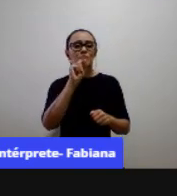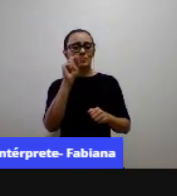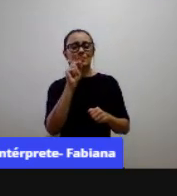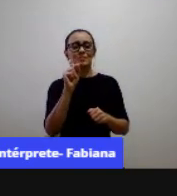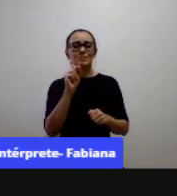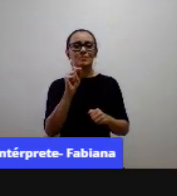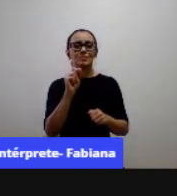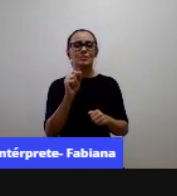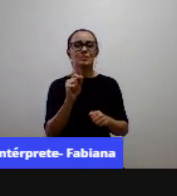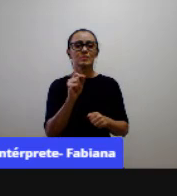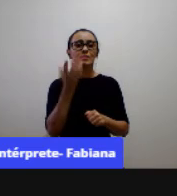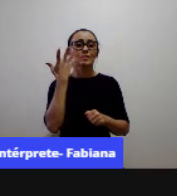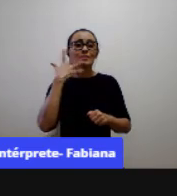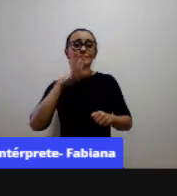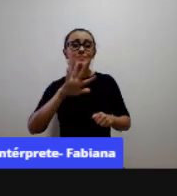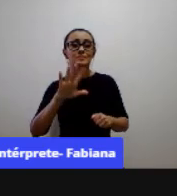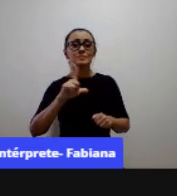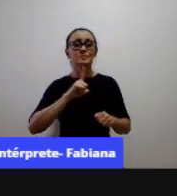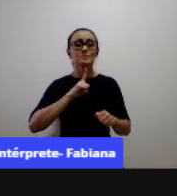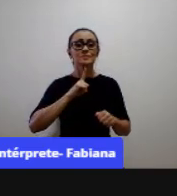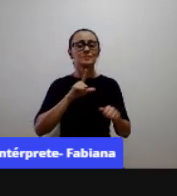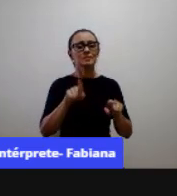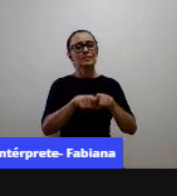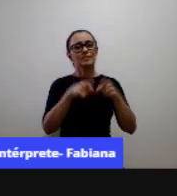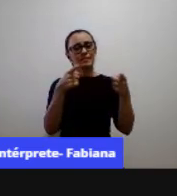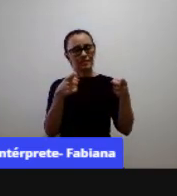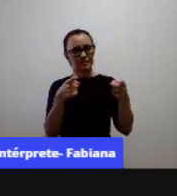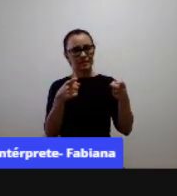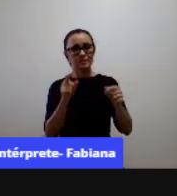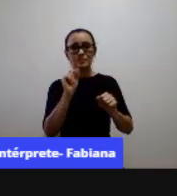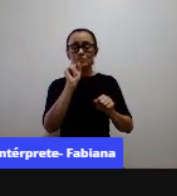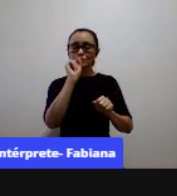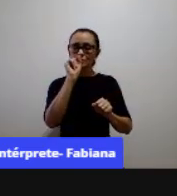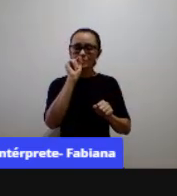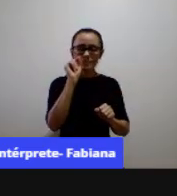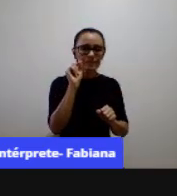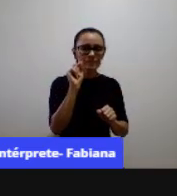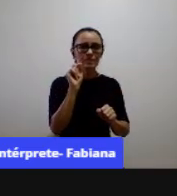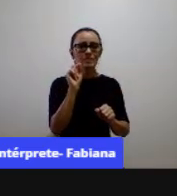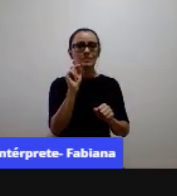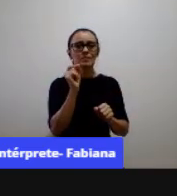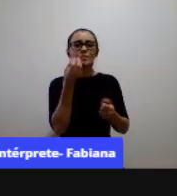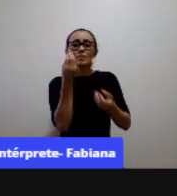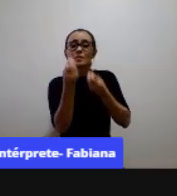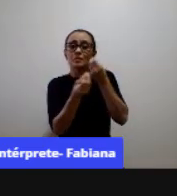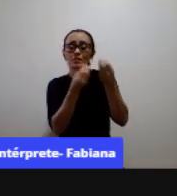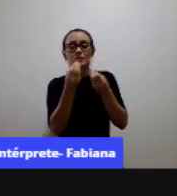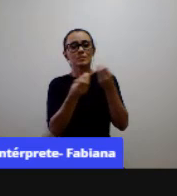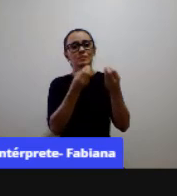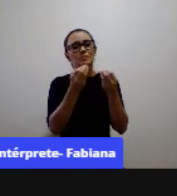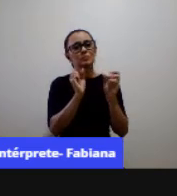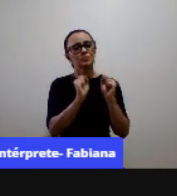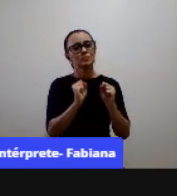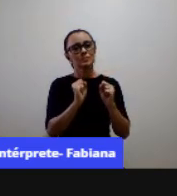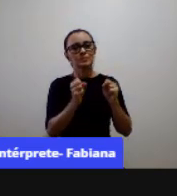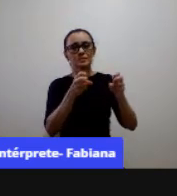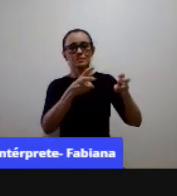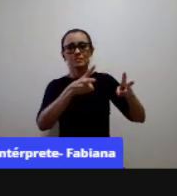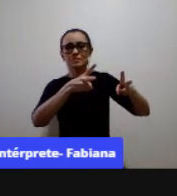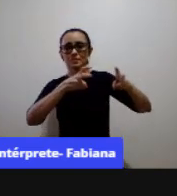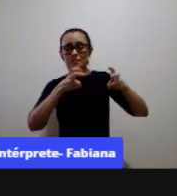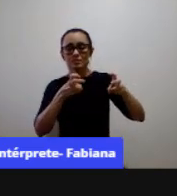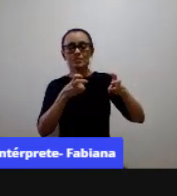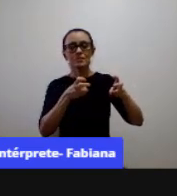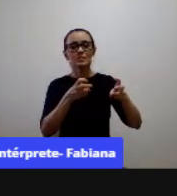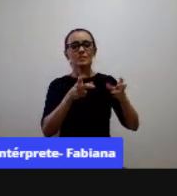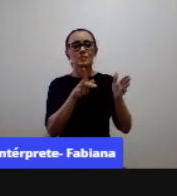para identificar os pontos fracos para que a gente possa elaborar um plano de trabalho para desenvolver